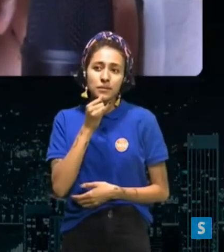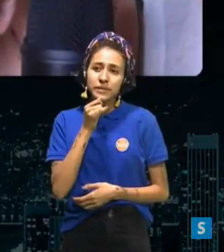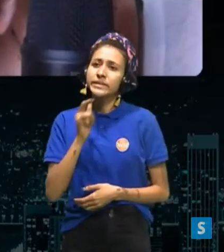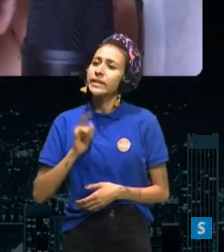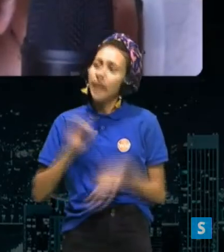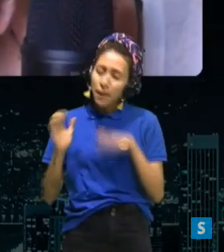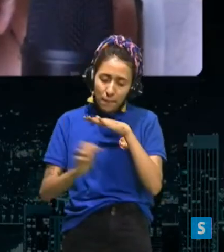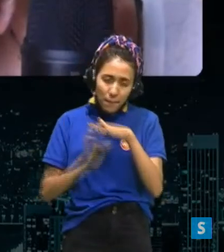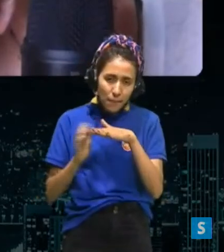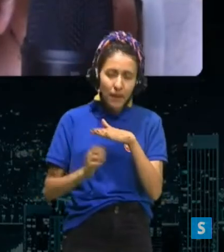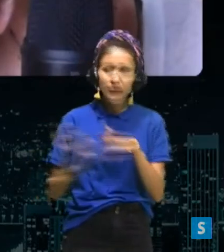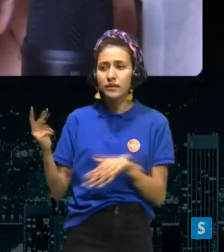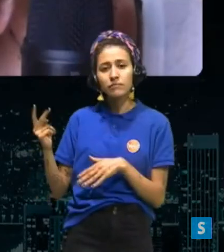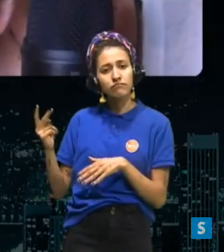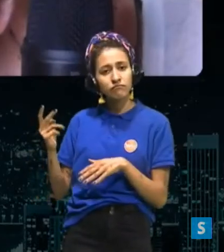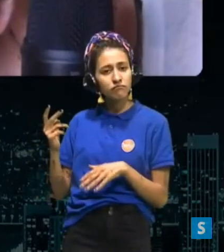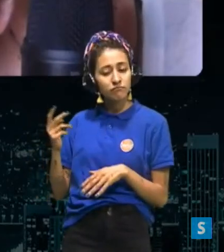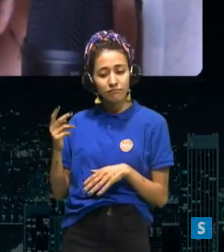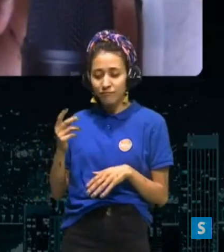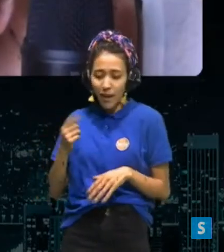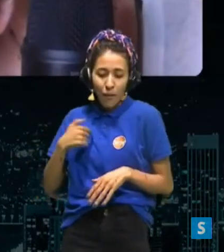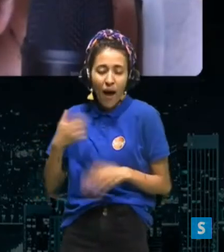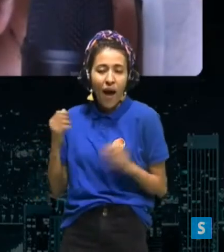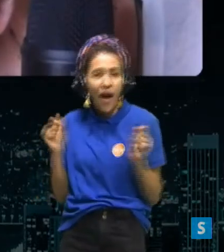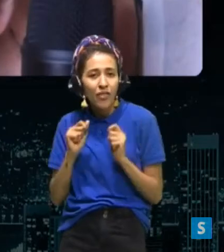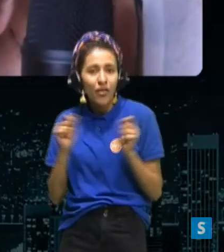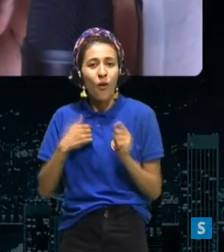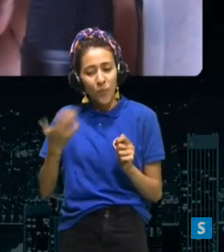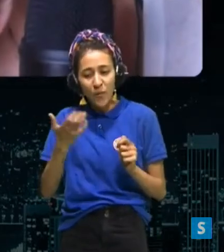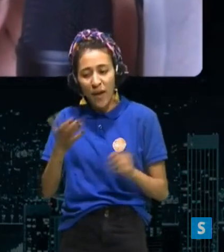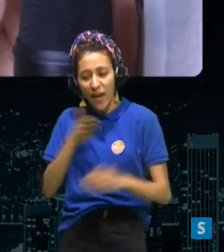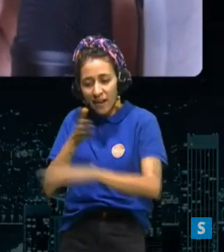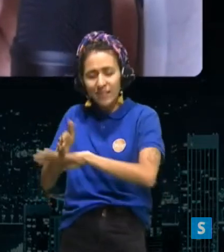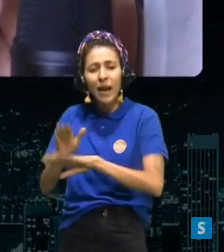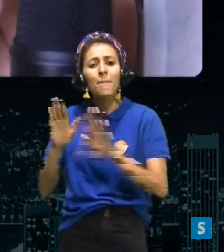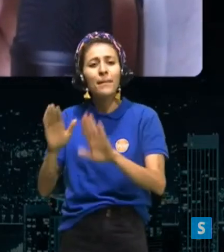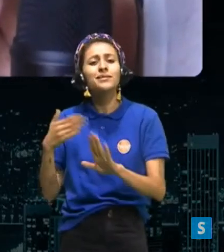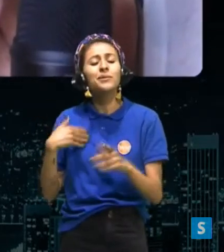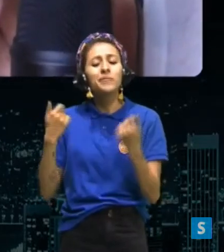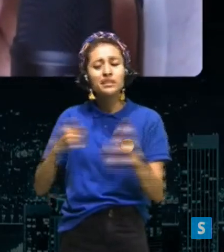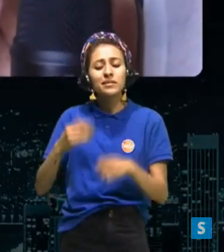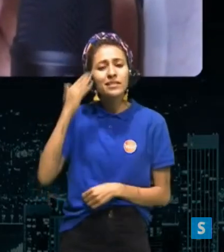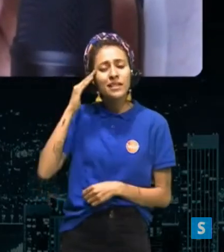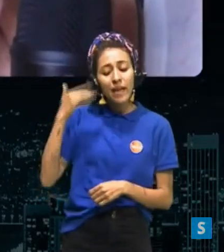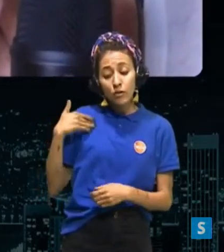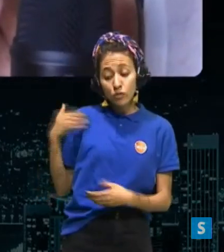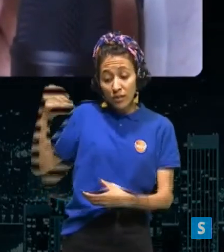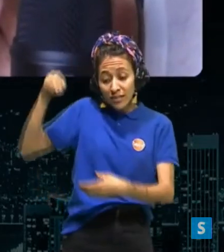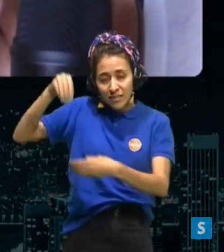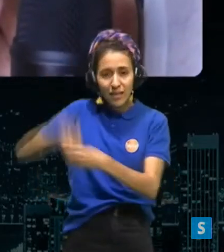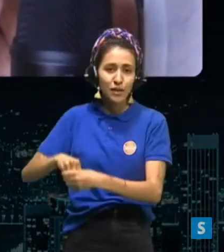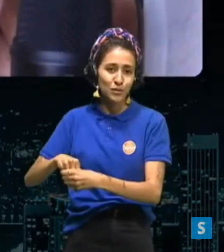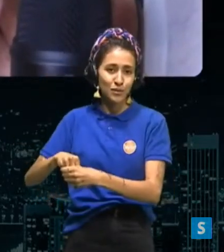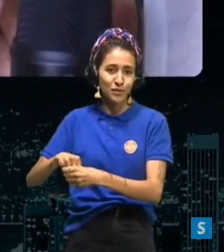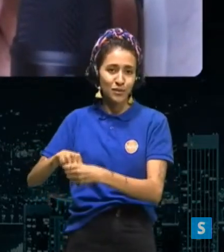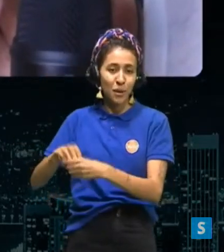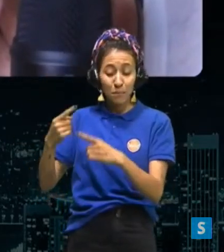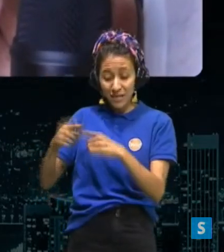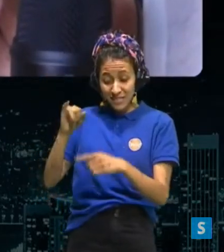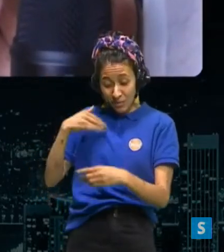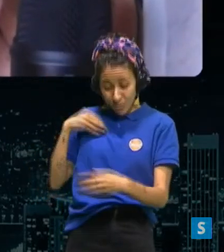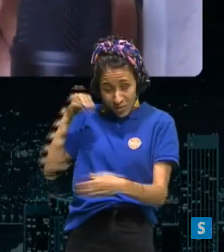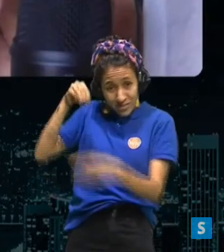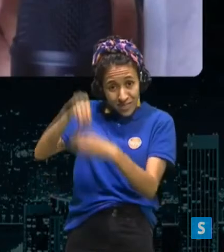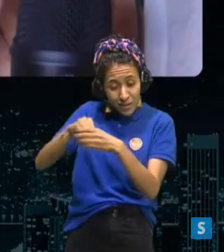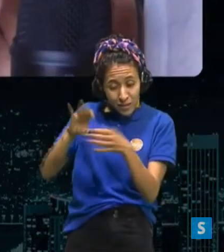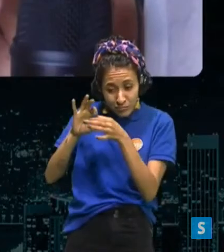adora e gostaria desenvolver que talvez Mas se a gente não se Enxergar como parte daquilo também a gente toma